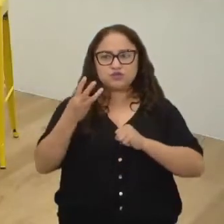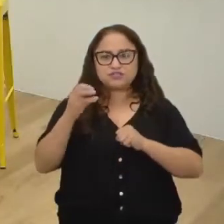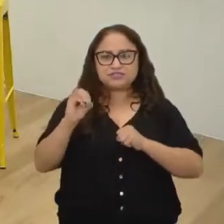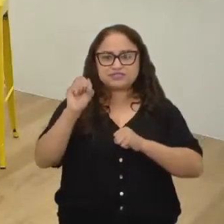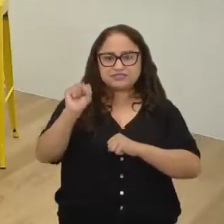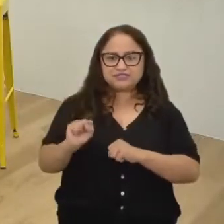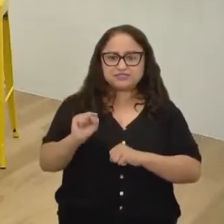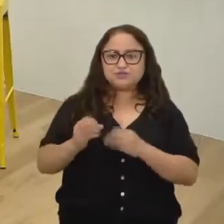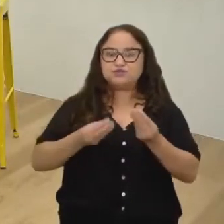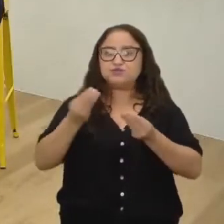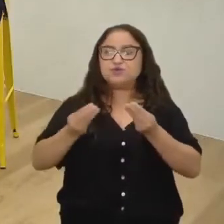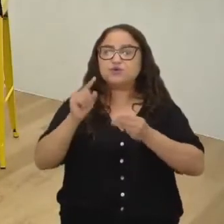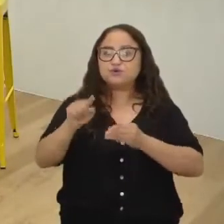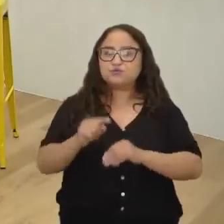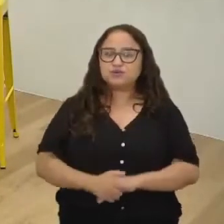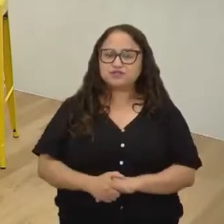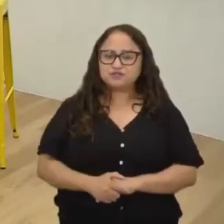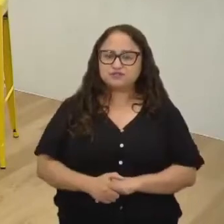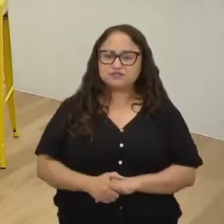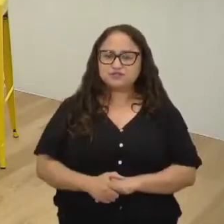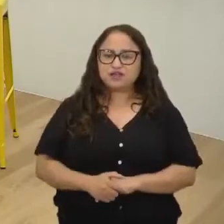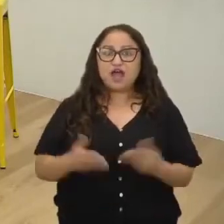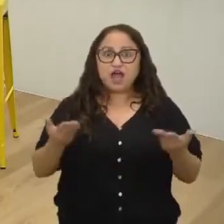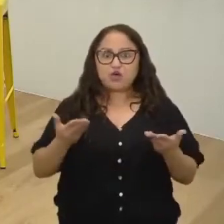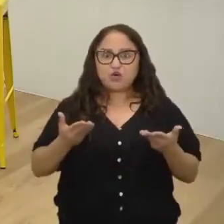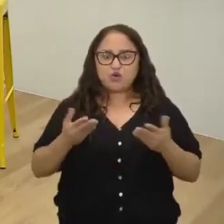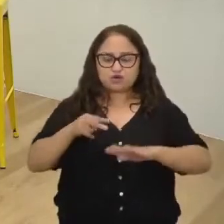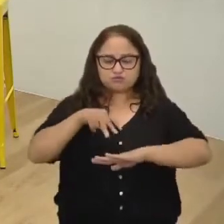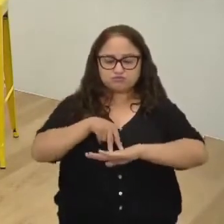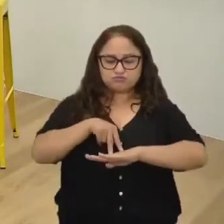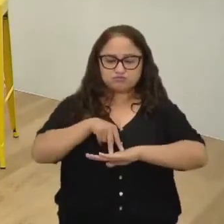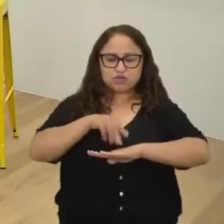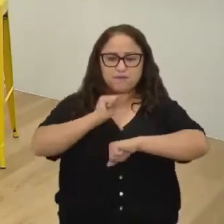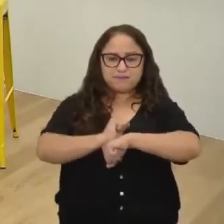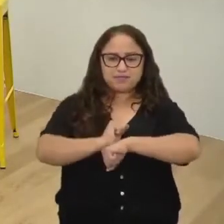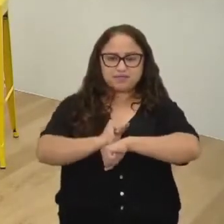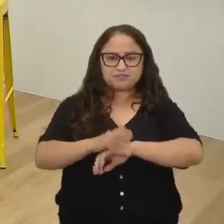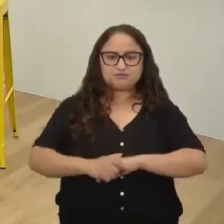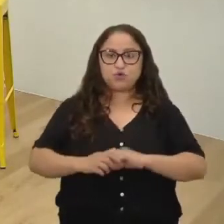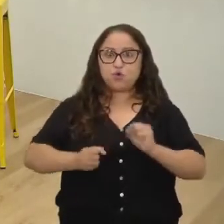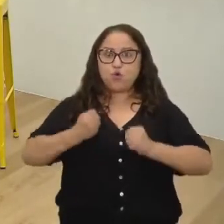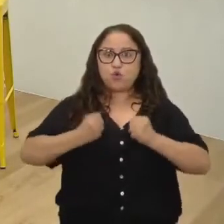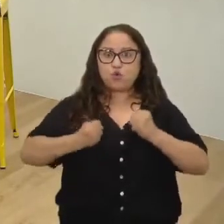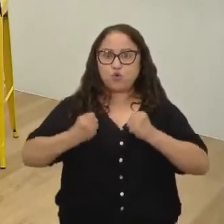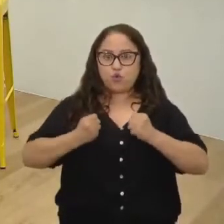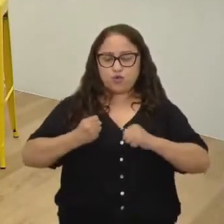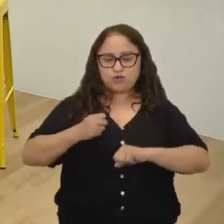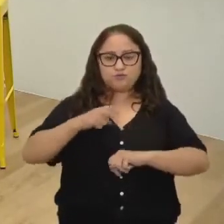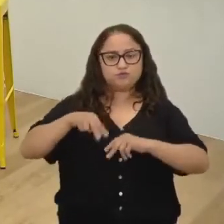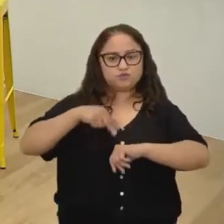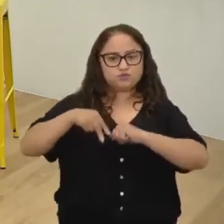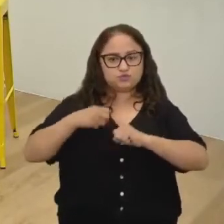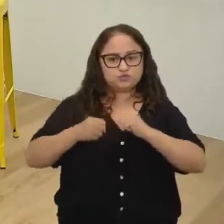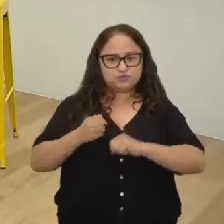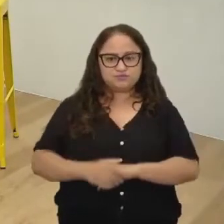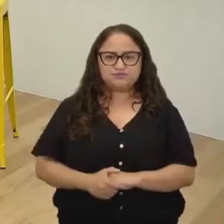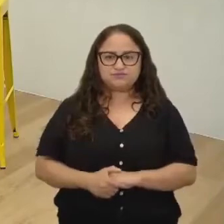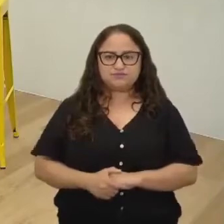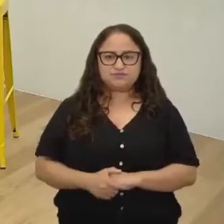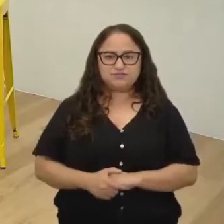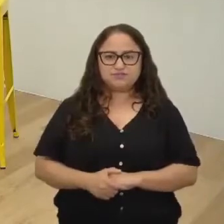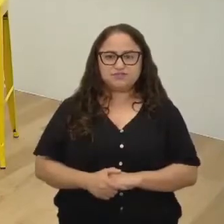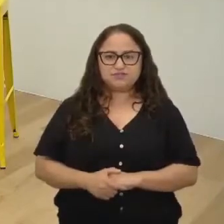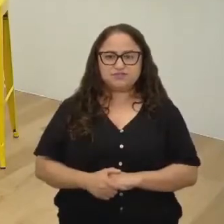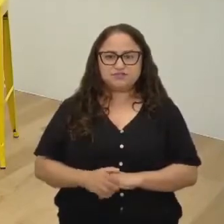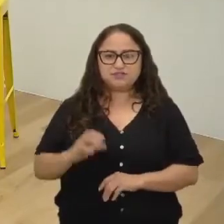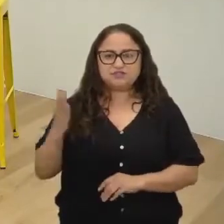como que é esse negócio? Você vai correr no lugar. Correr no lugar. Eu acho que pra onde que a gente olha? Eu olho pra cá. Ou pode olhar pra 2, né? Eu acho então vai lá.